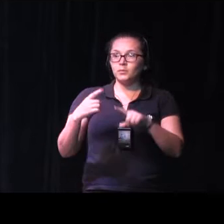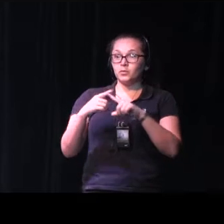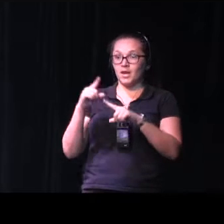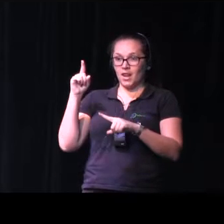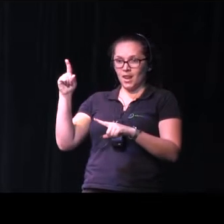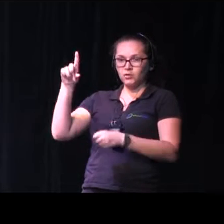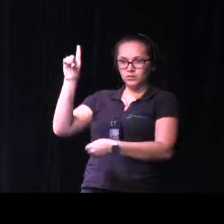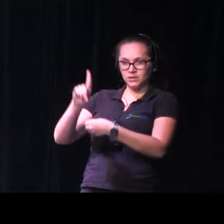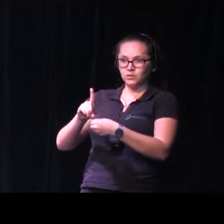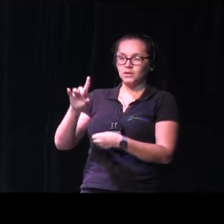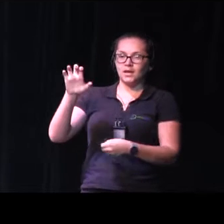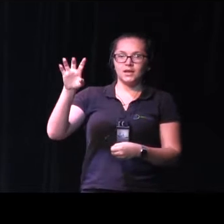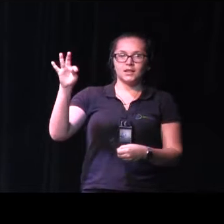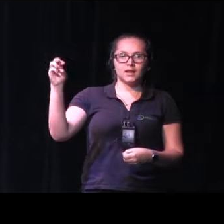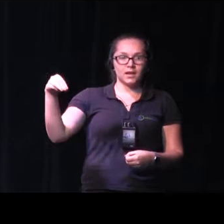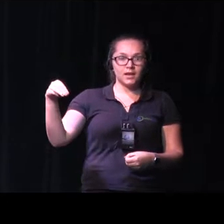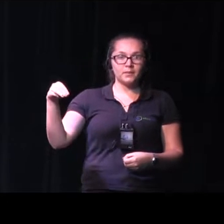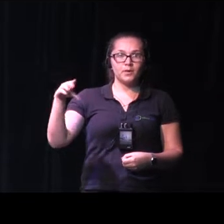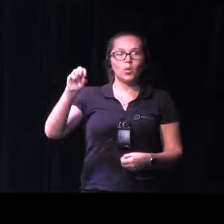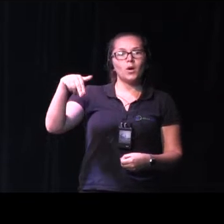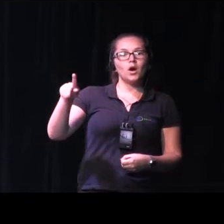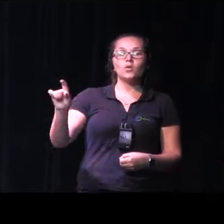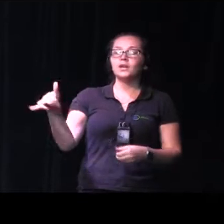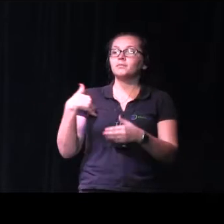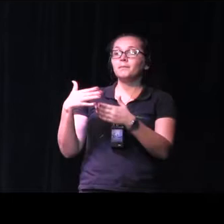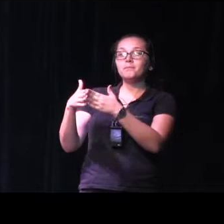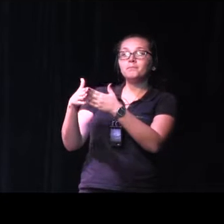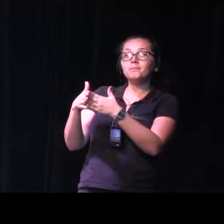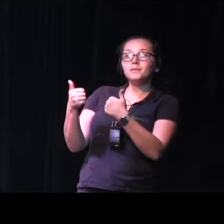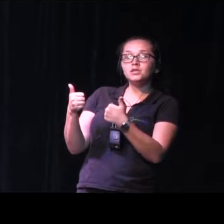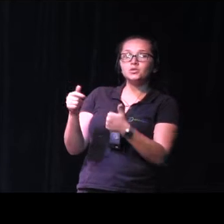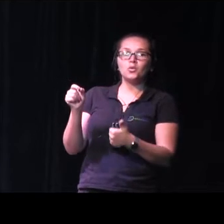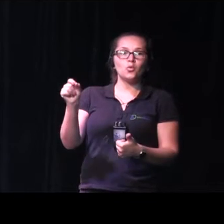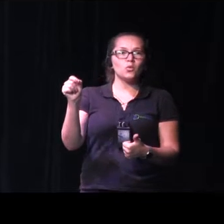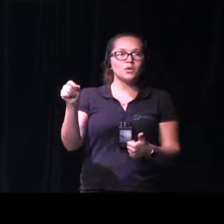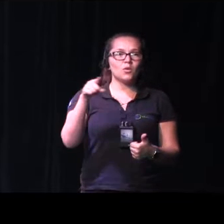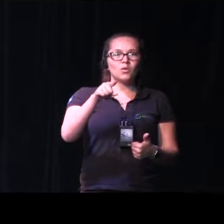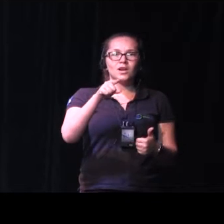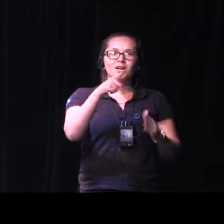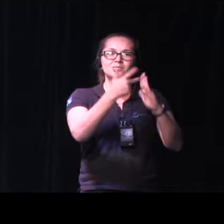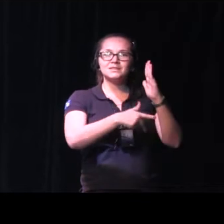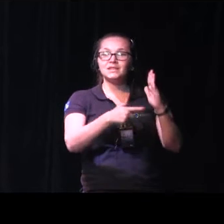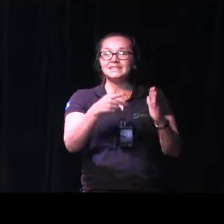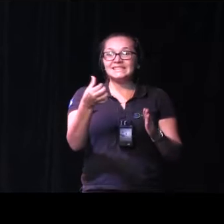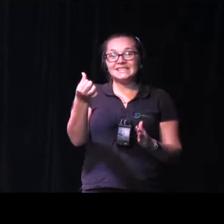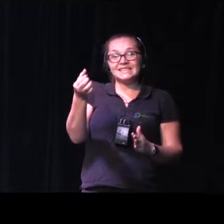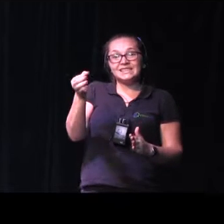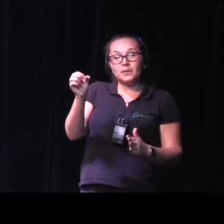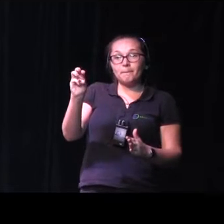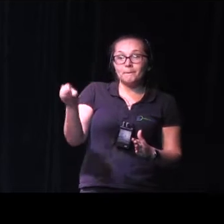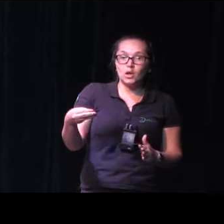outro projeto. O diretor da Fundação EPM, que é uma ONG,